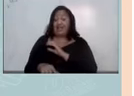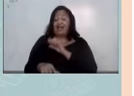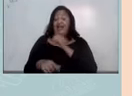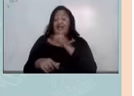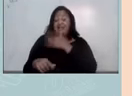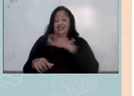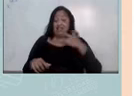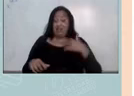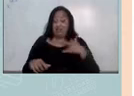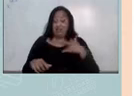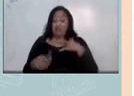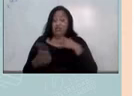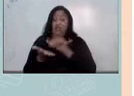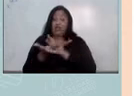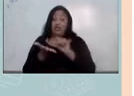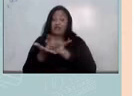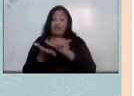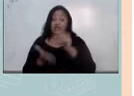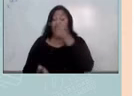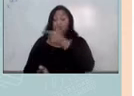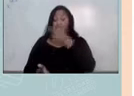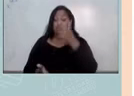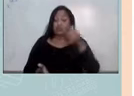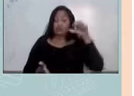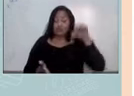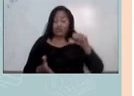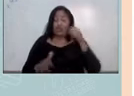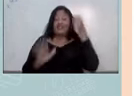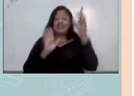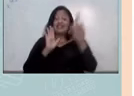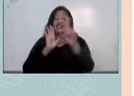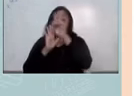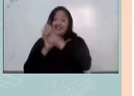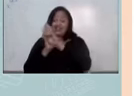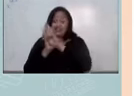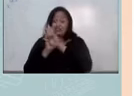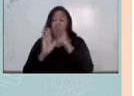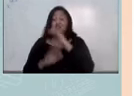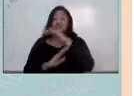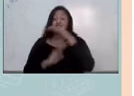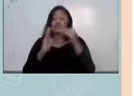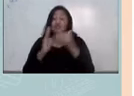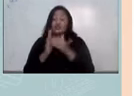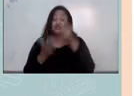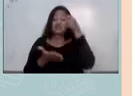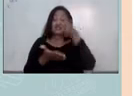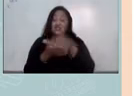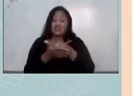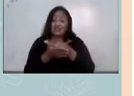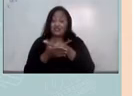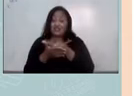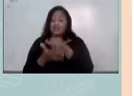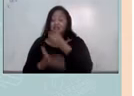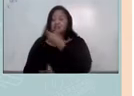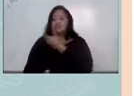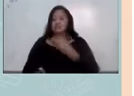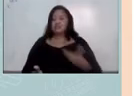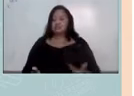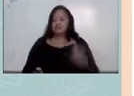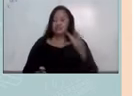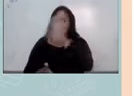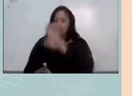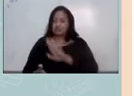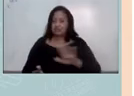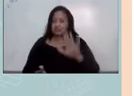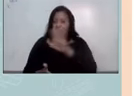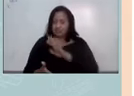229, ela diz que a saúde ela é direito de todos e dever do Estado, tá? E que tem que ser assegurado mediante políticas públicas,